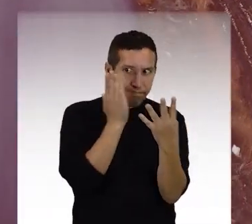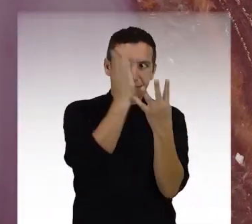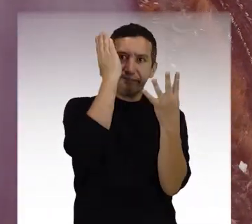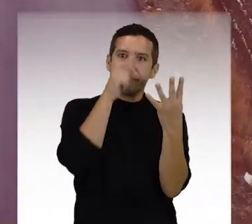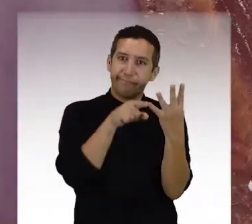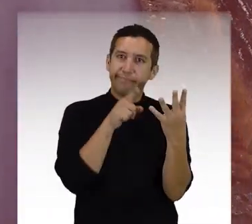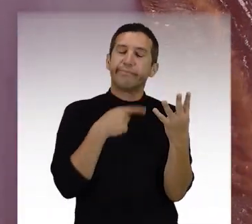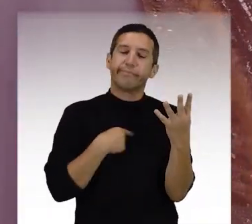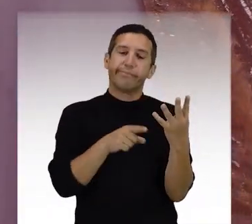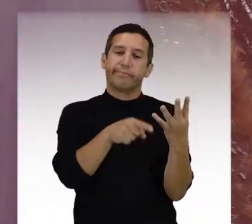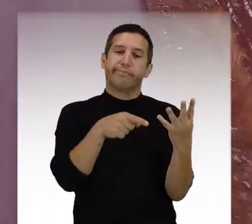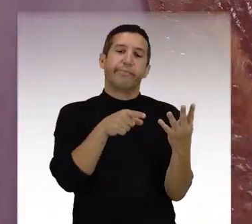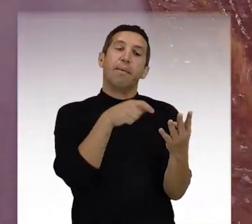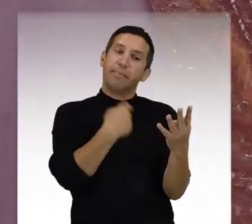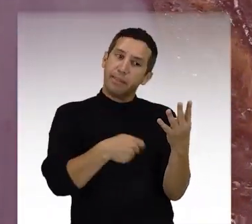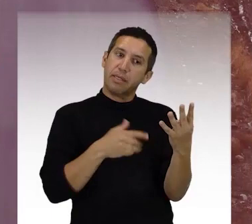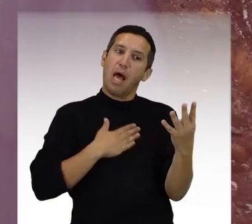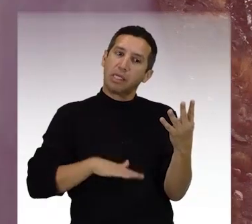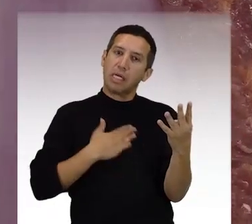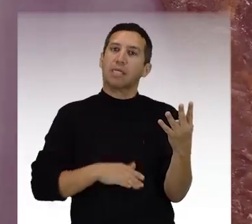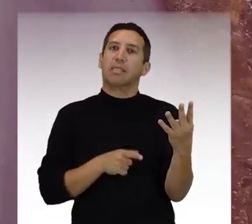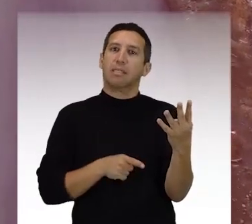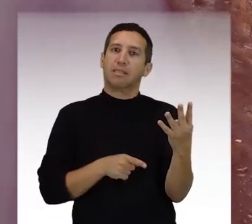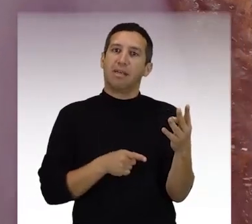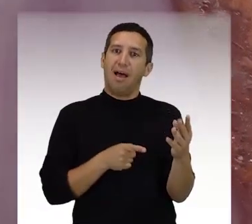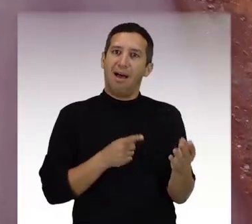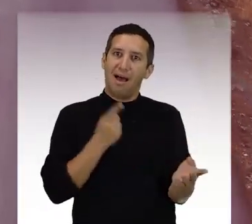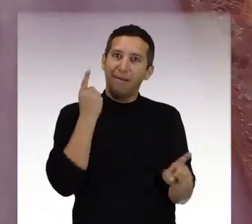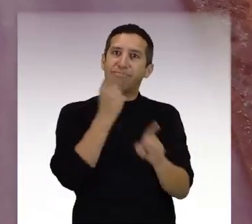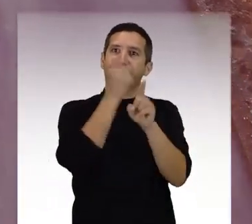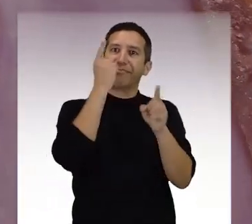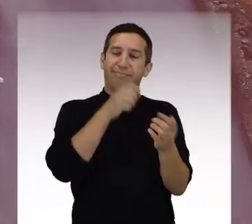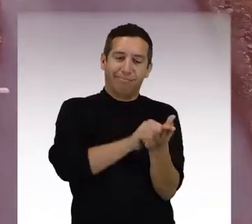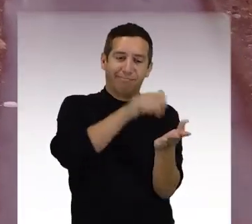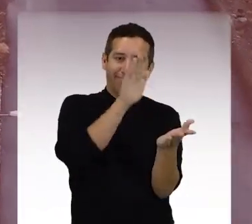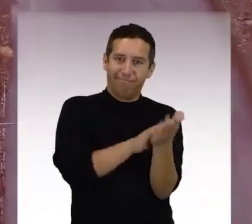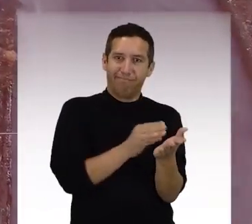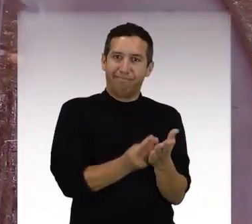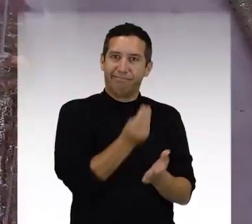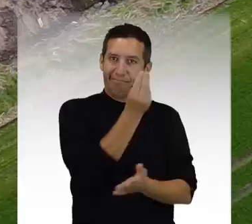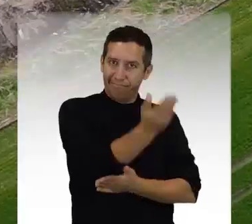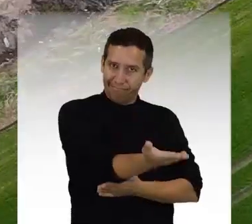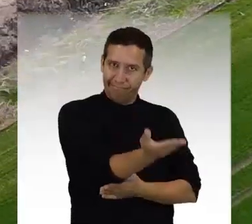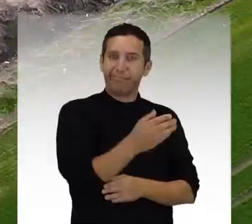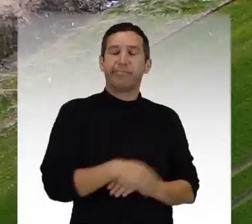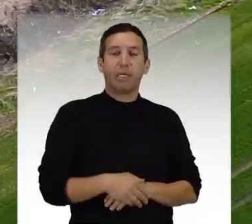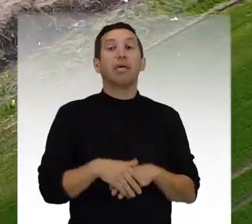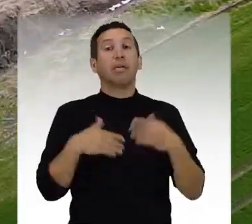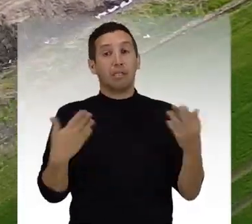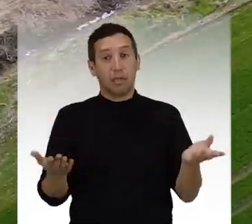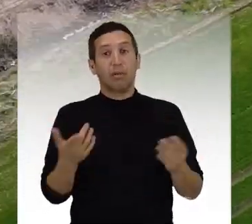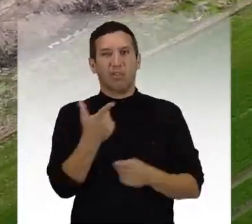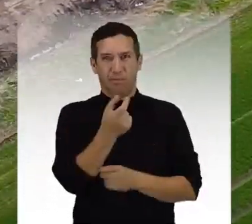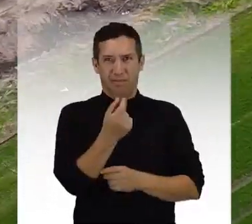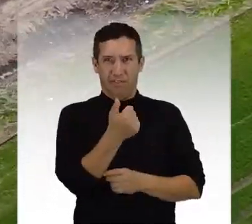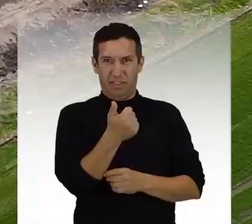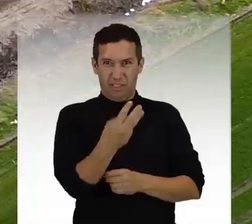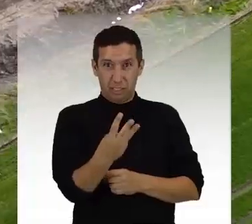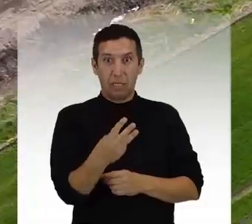4 motoristas fiscalizados foram autuados por descumprirem a lei do descanso.